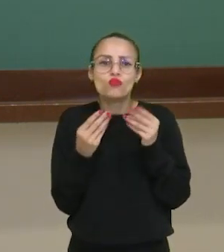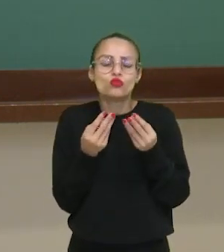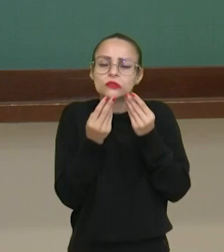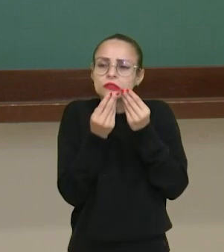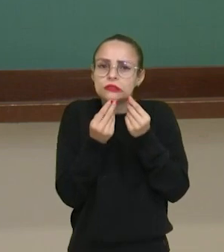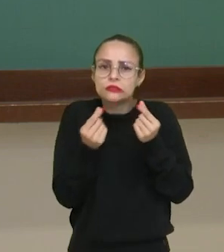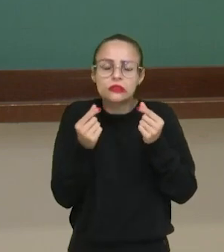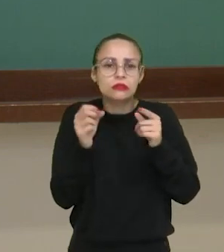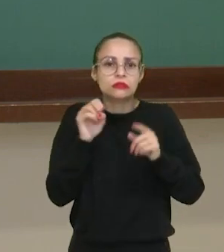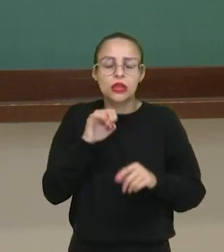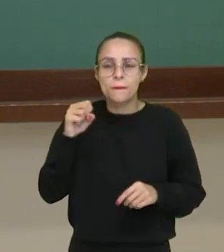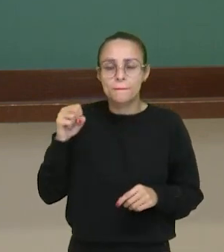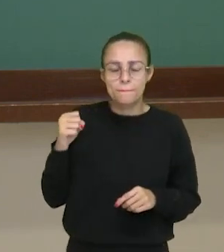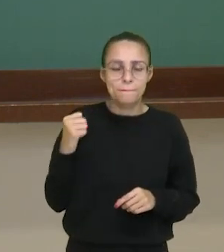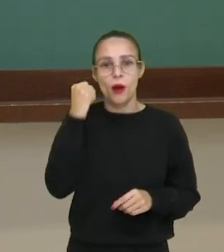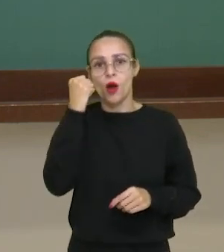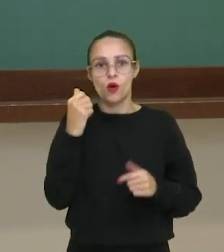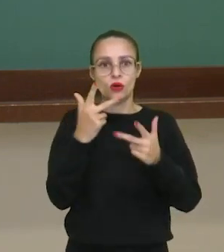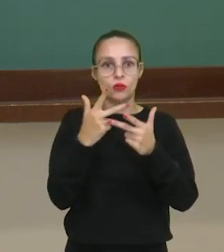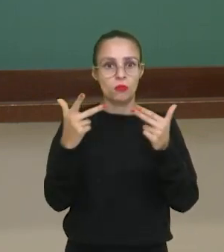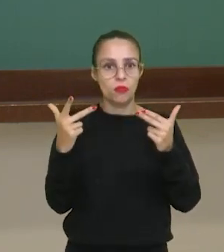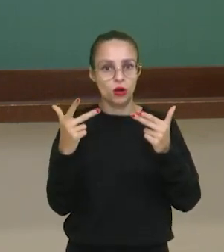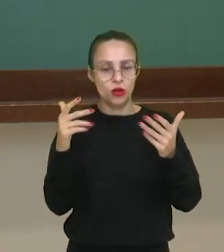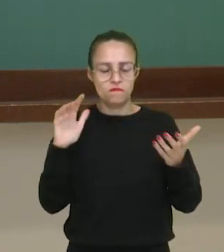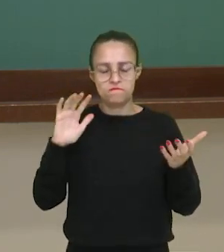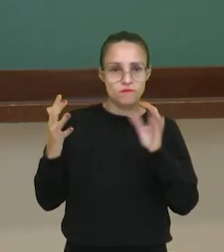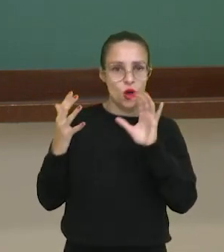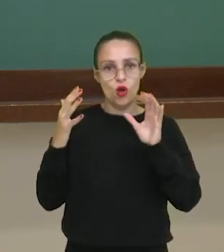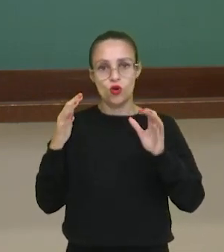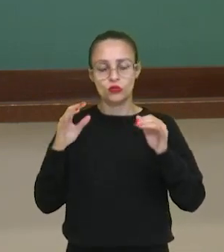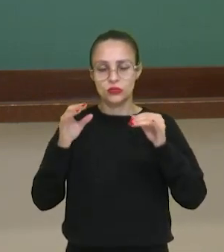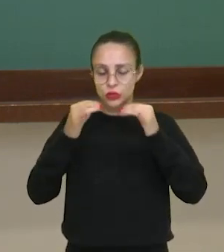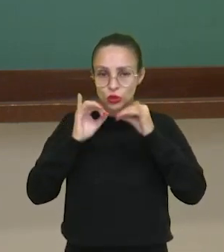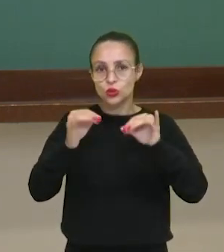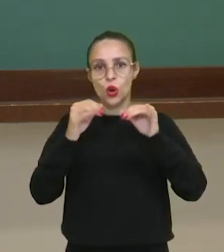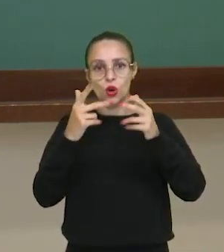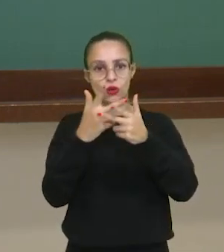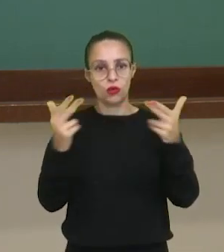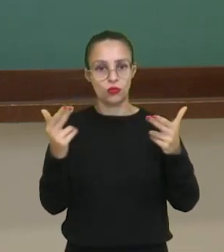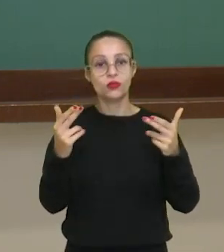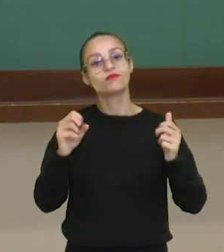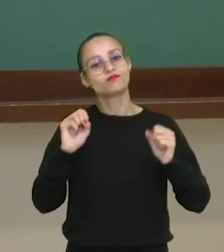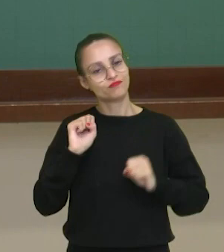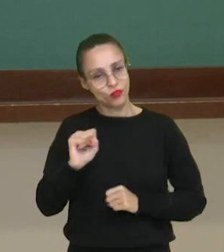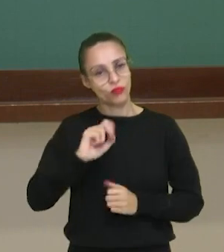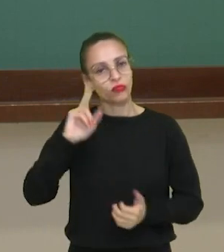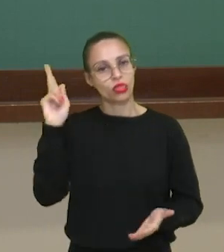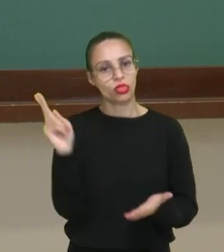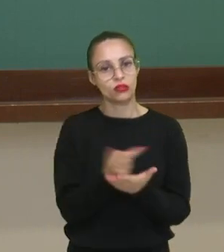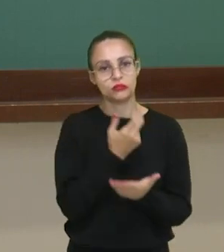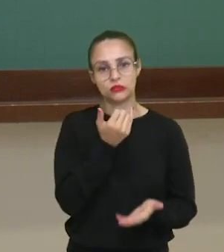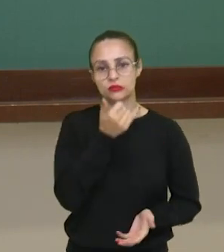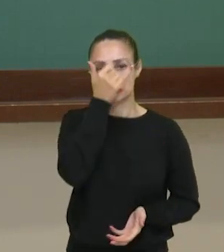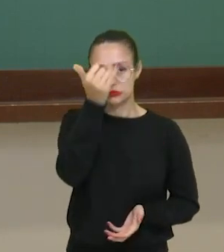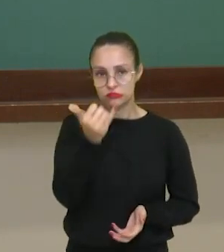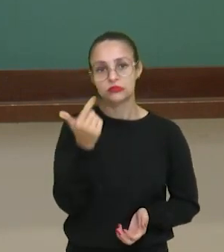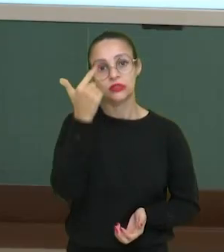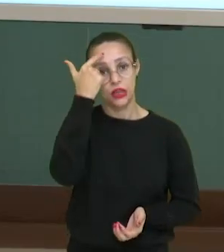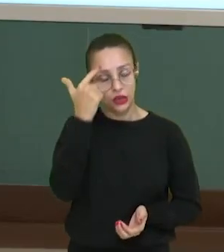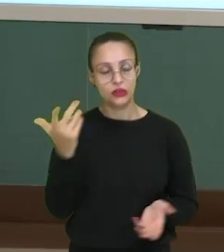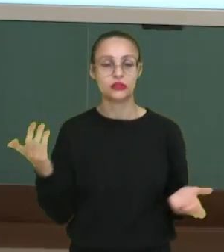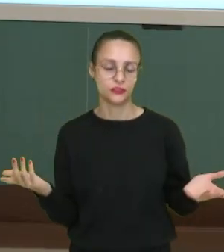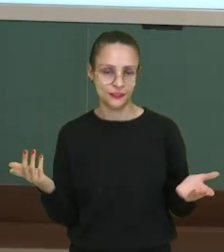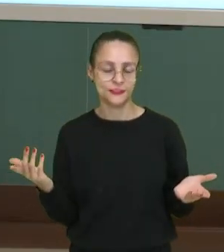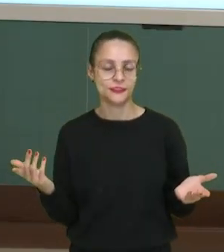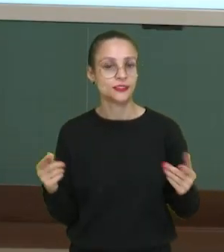Qualquer batida ou alguma coisa relacionada com um choque mecânico, por exemplo, pode danificar essas estruturas